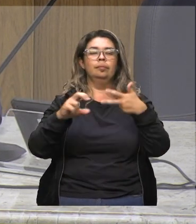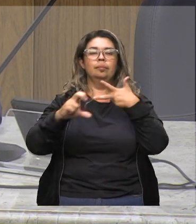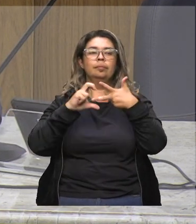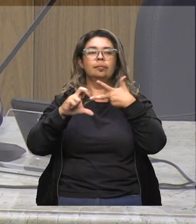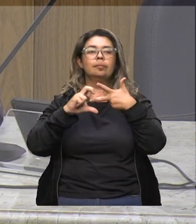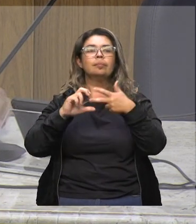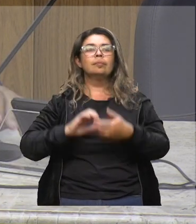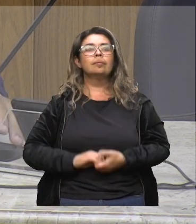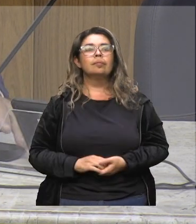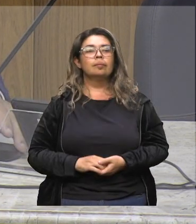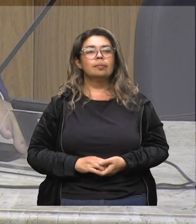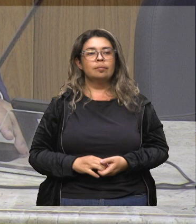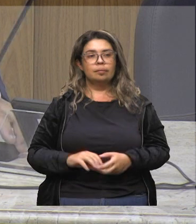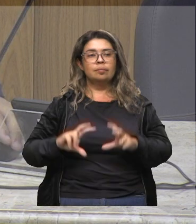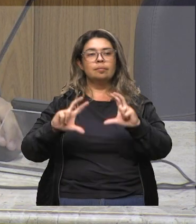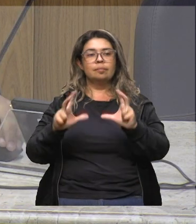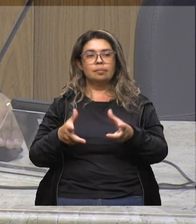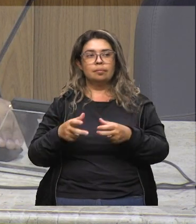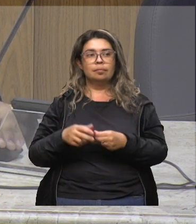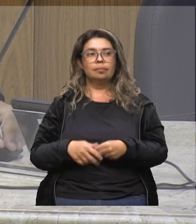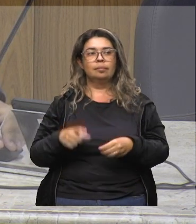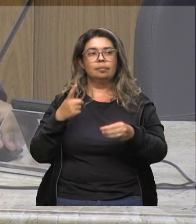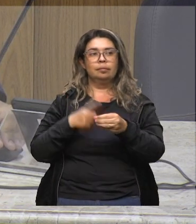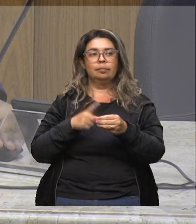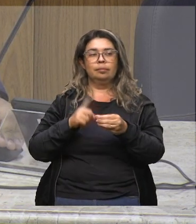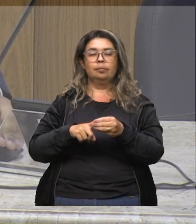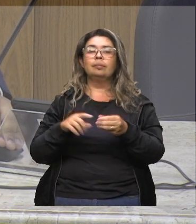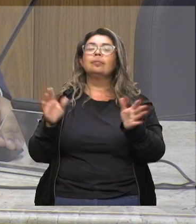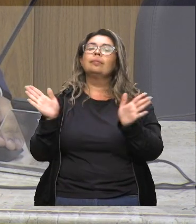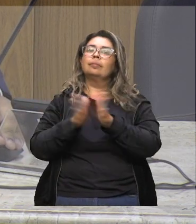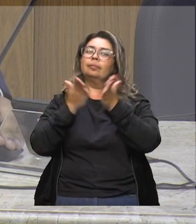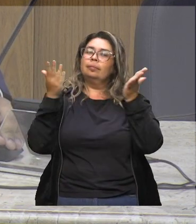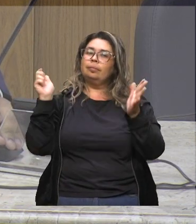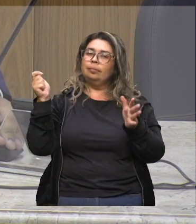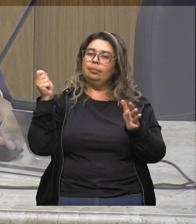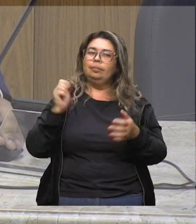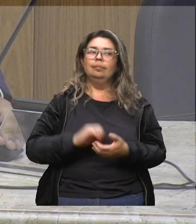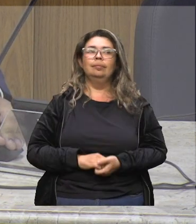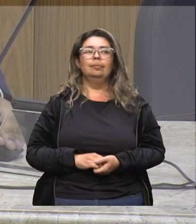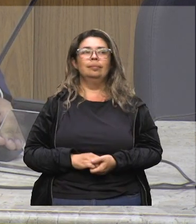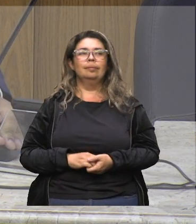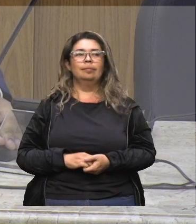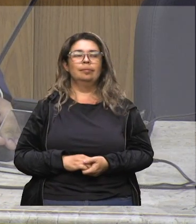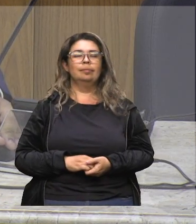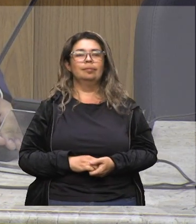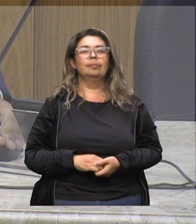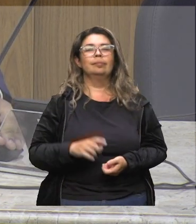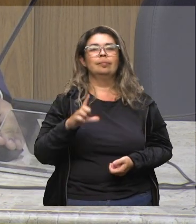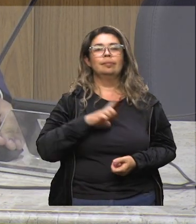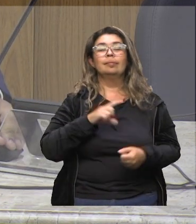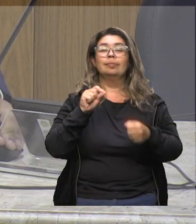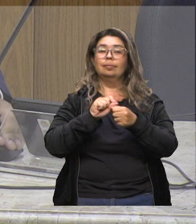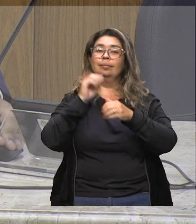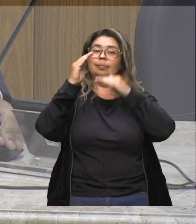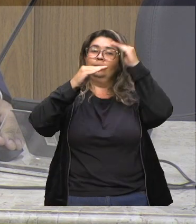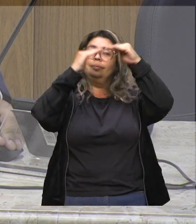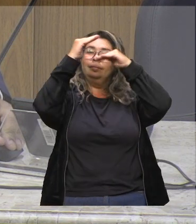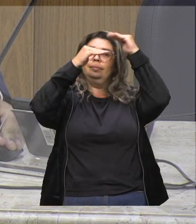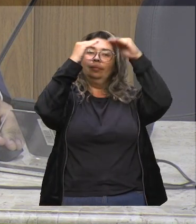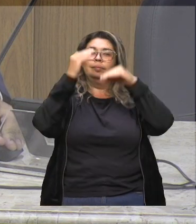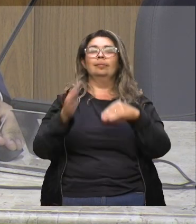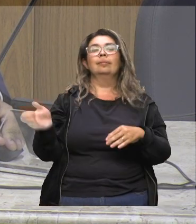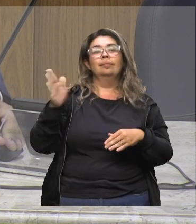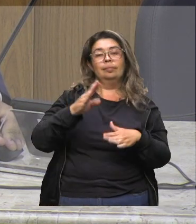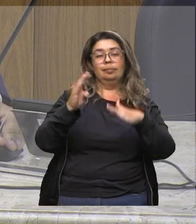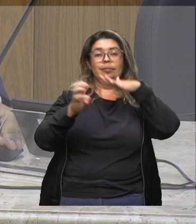Executivo, também essa Casa de Leis, a essa cidade maravilhosa de Assis, que tem propiciado o desenvolvimento. Tem chegado